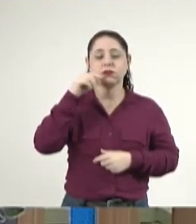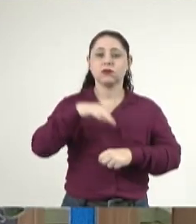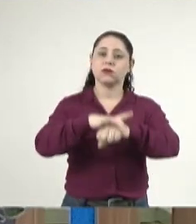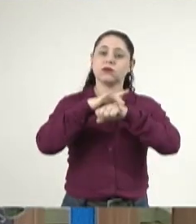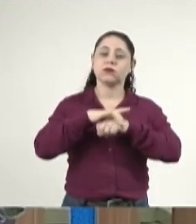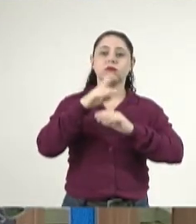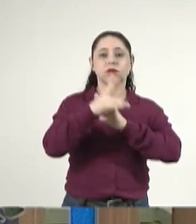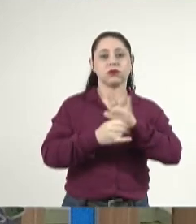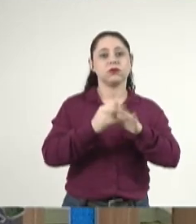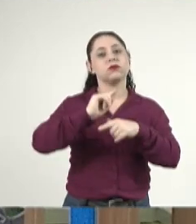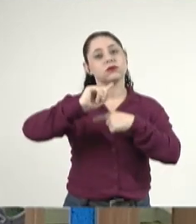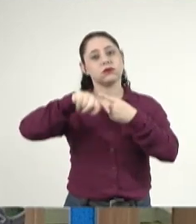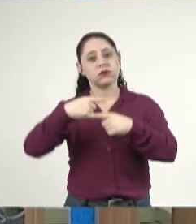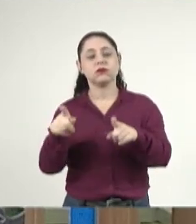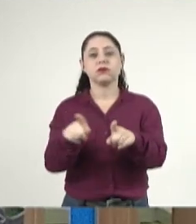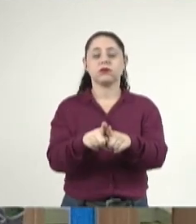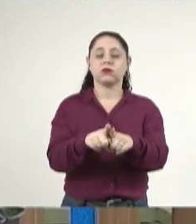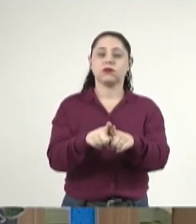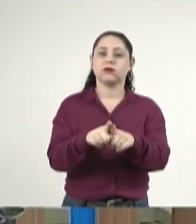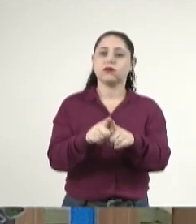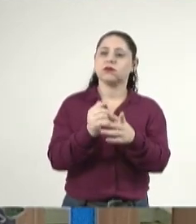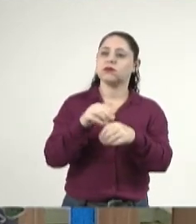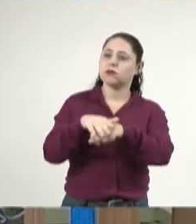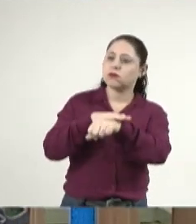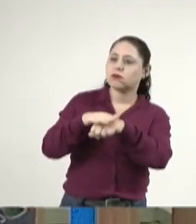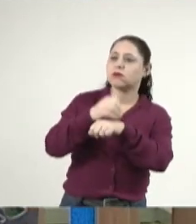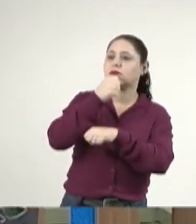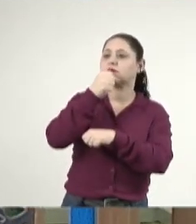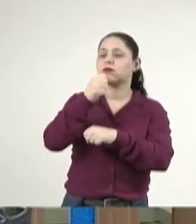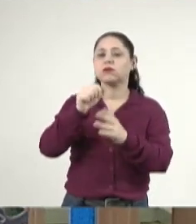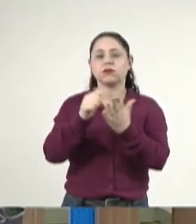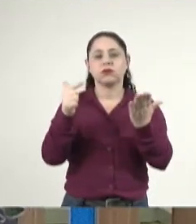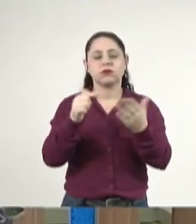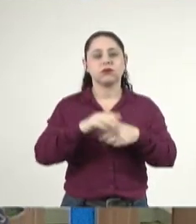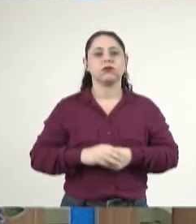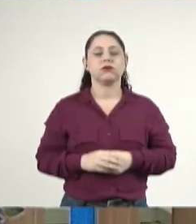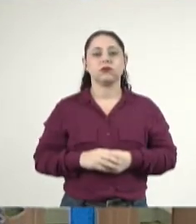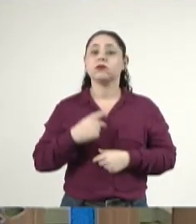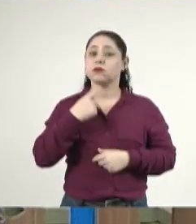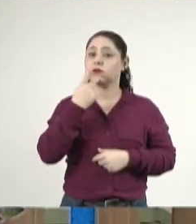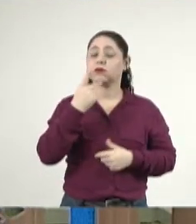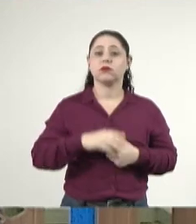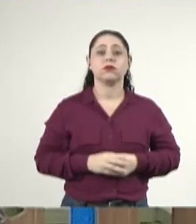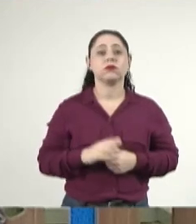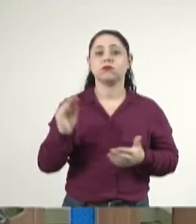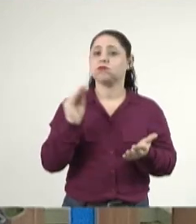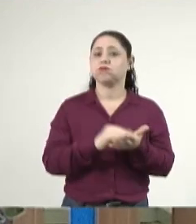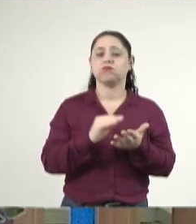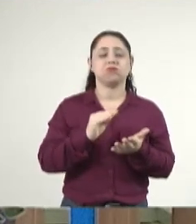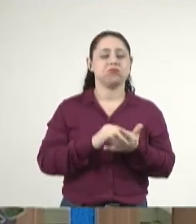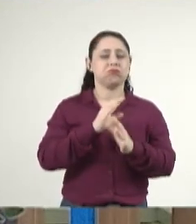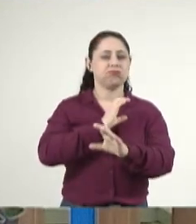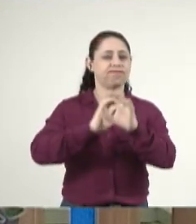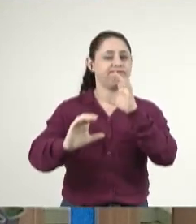projeto, depois quando ele conversou com os jornalistas, né, ele falou muito sobre essa questão da falta de